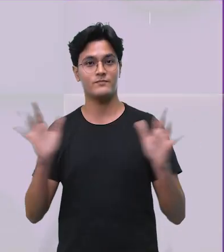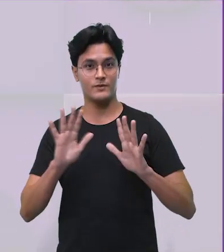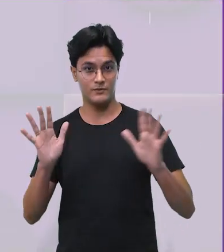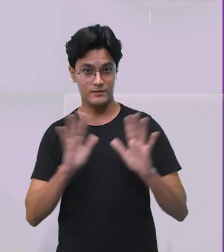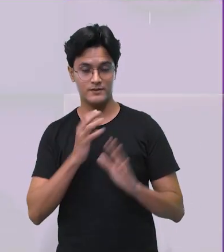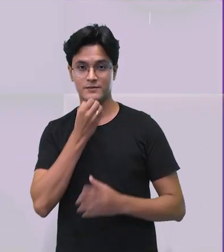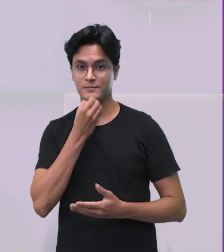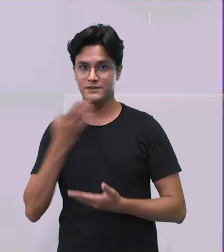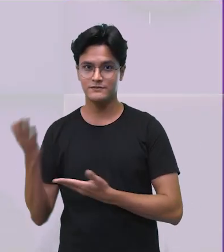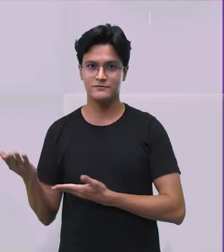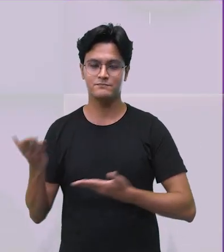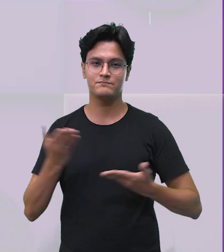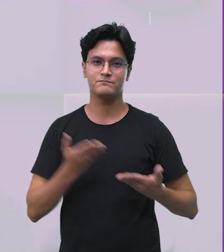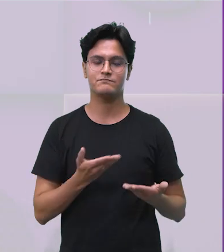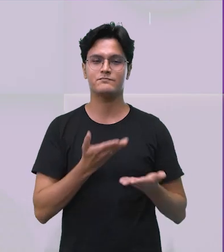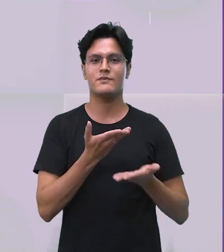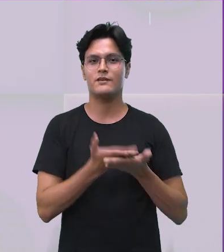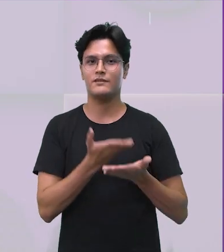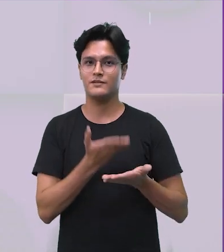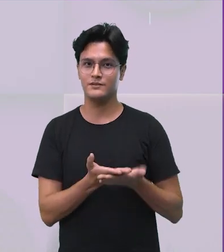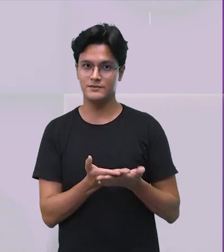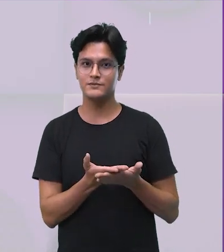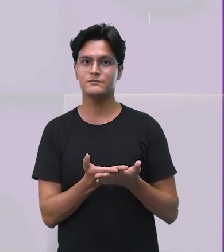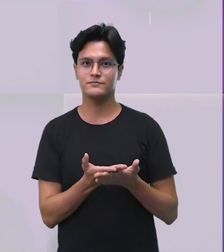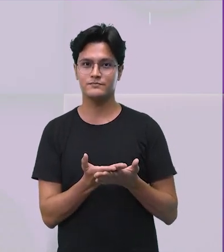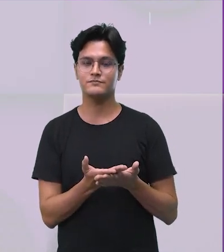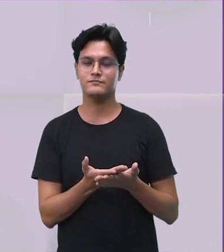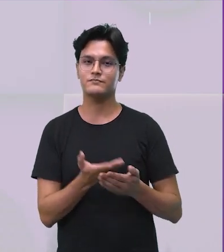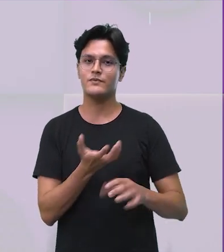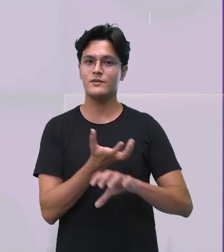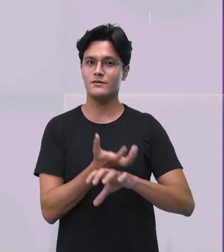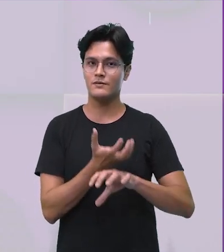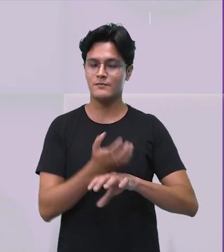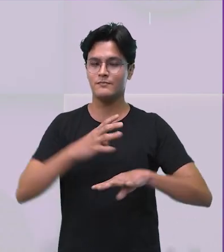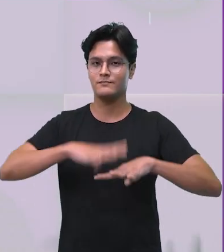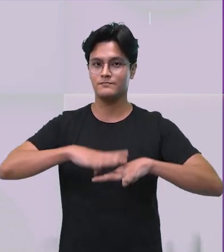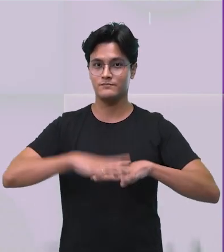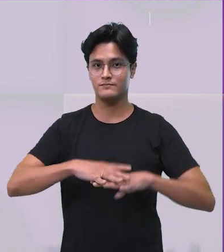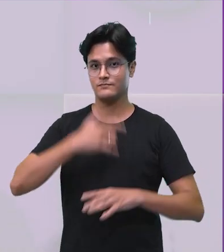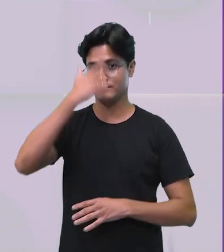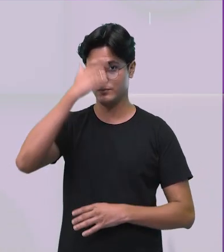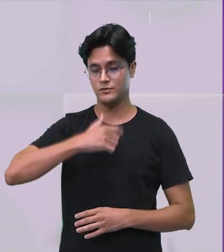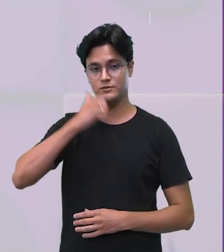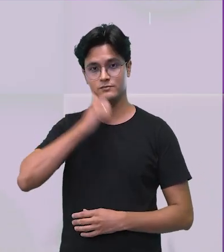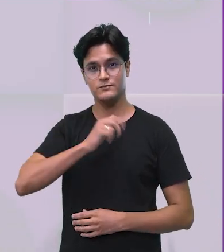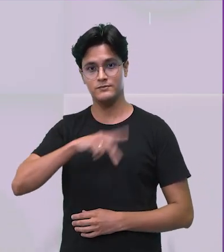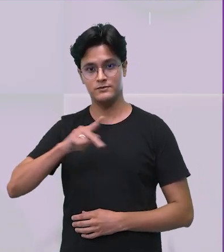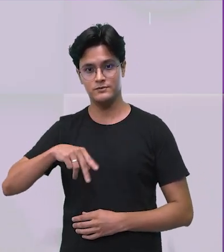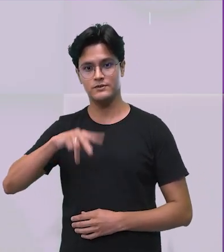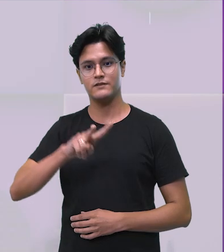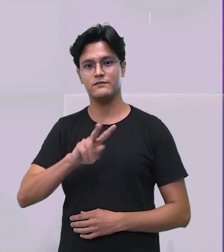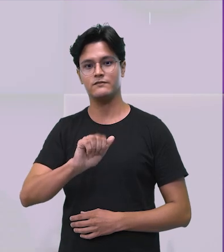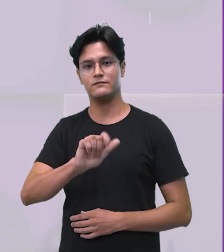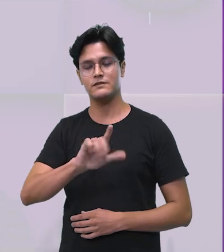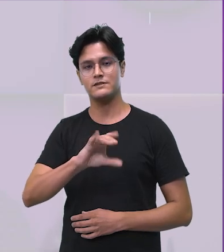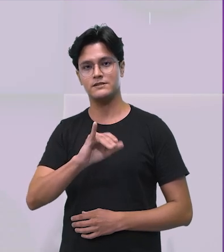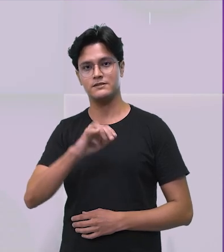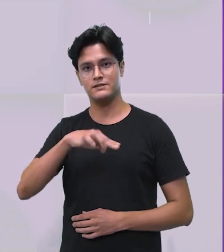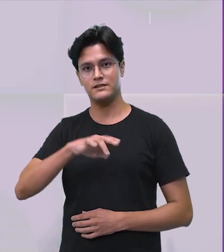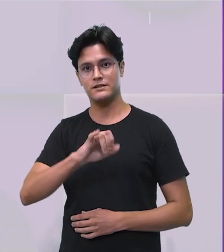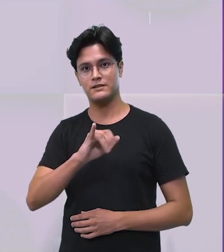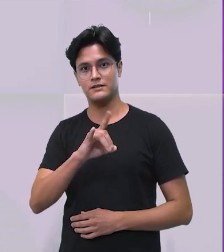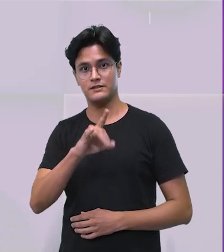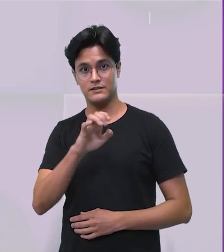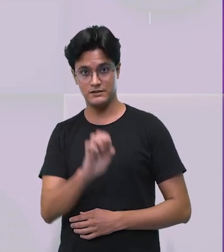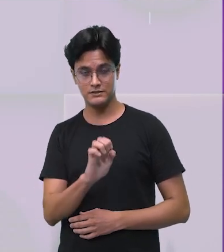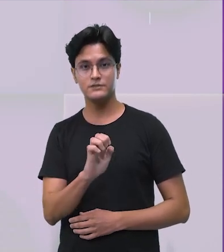Olá, bem-vindos a mais uma aula da nossa Unidade 1 de Matemática. Eu sou a professora Valcineide Malta e estarei